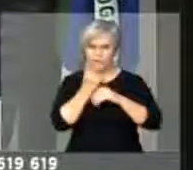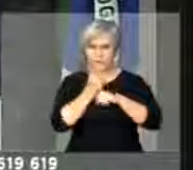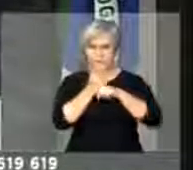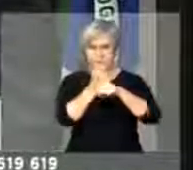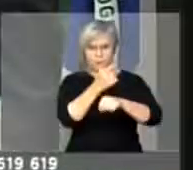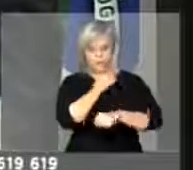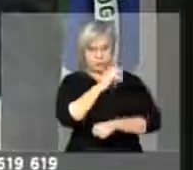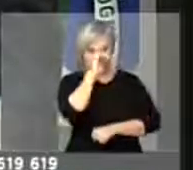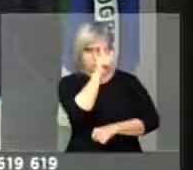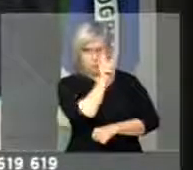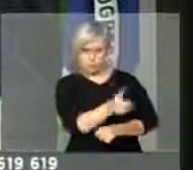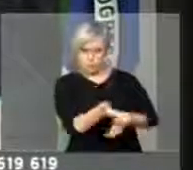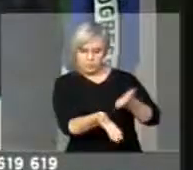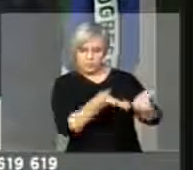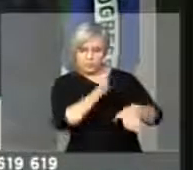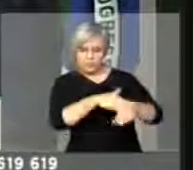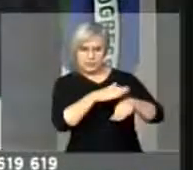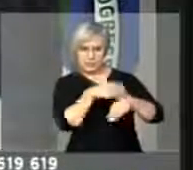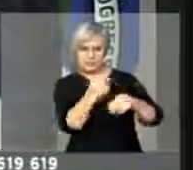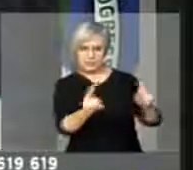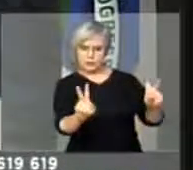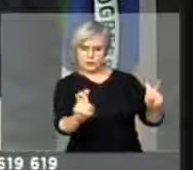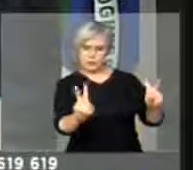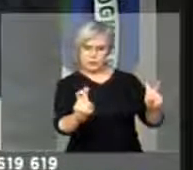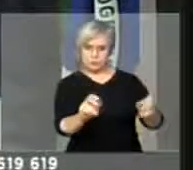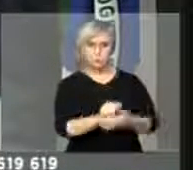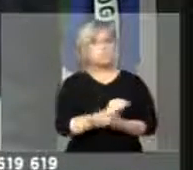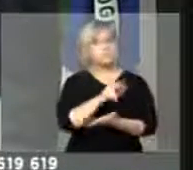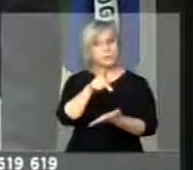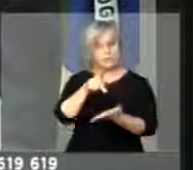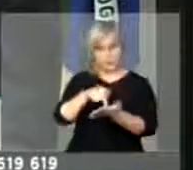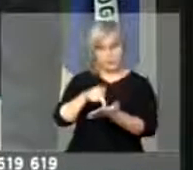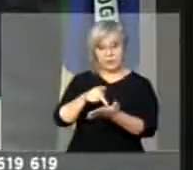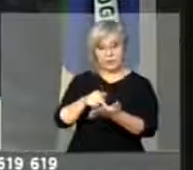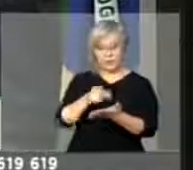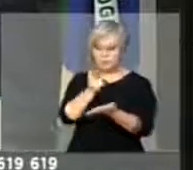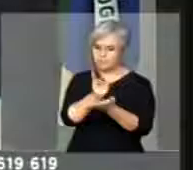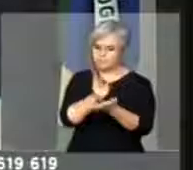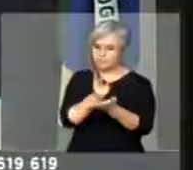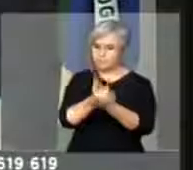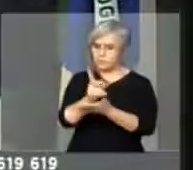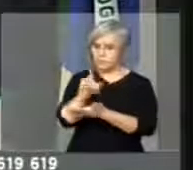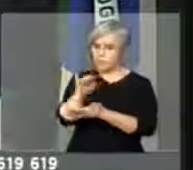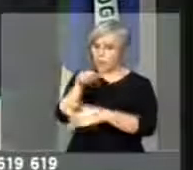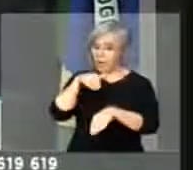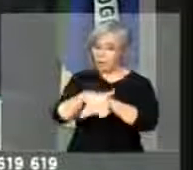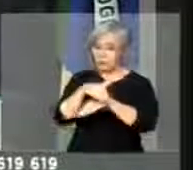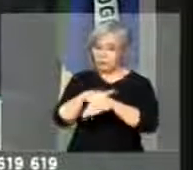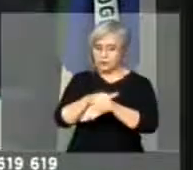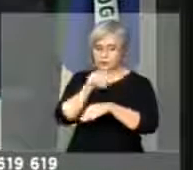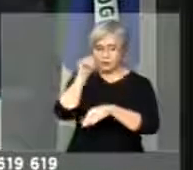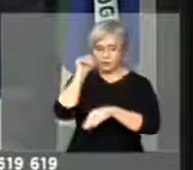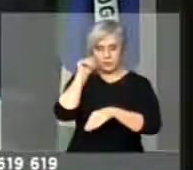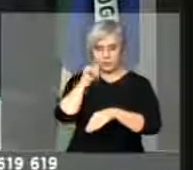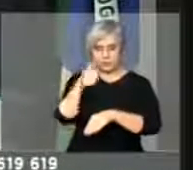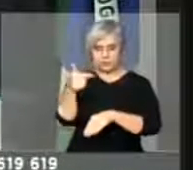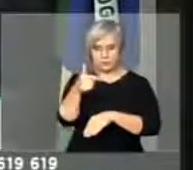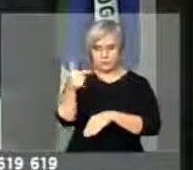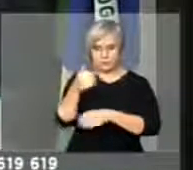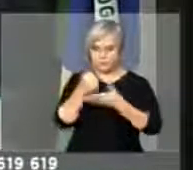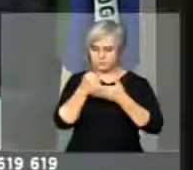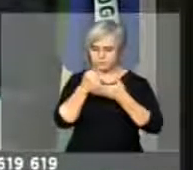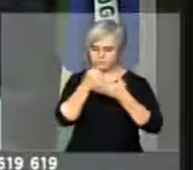para tratar do assunto. De fato, nesse mesmo dia à noite, a sua segunda